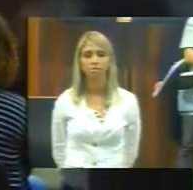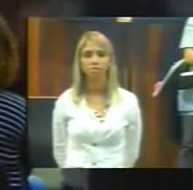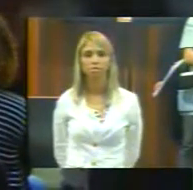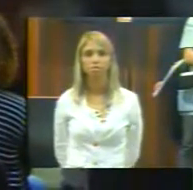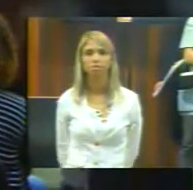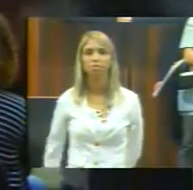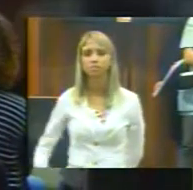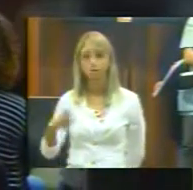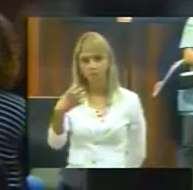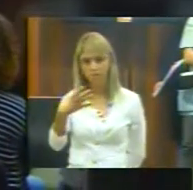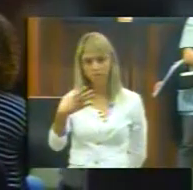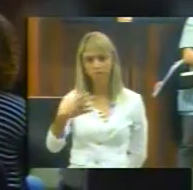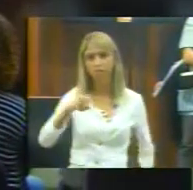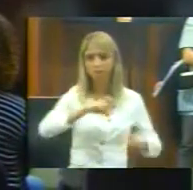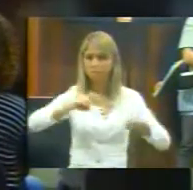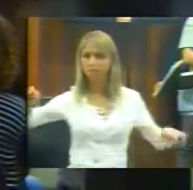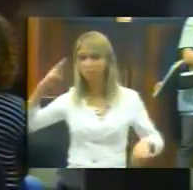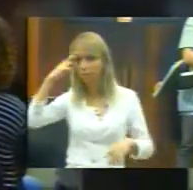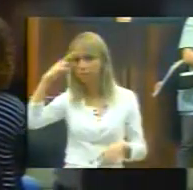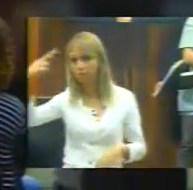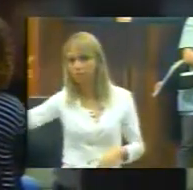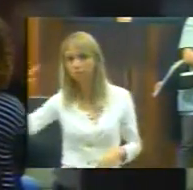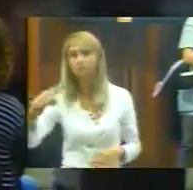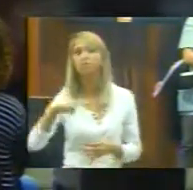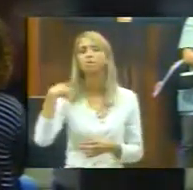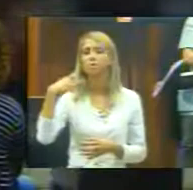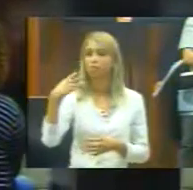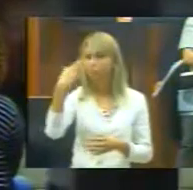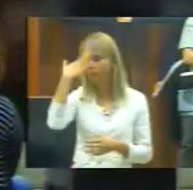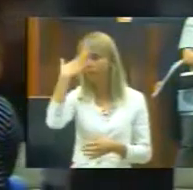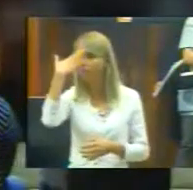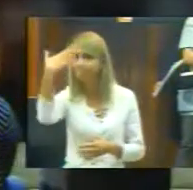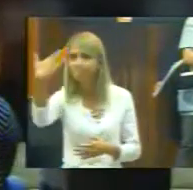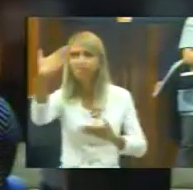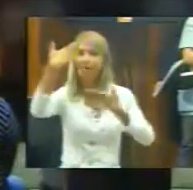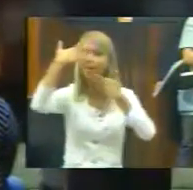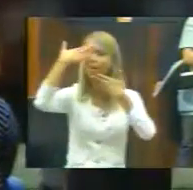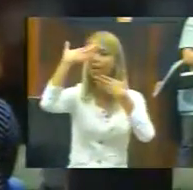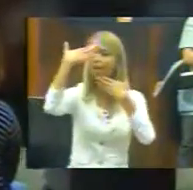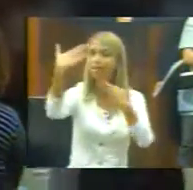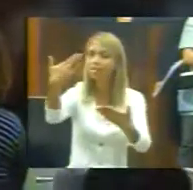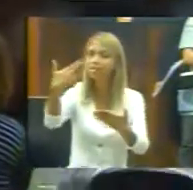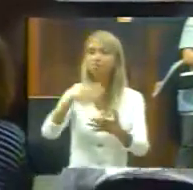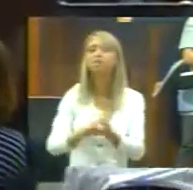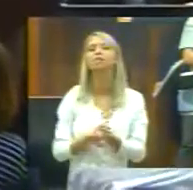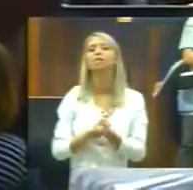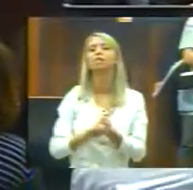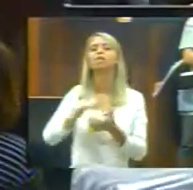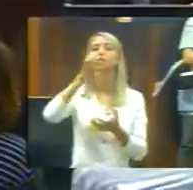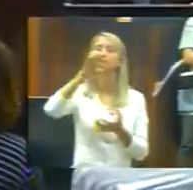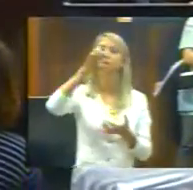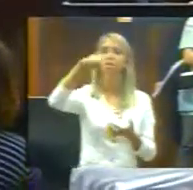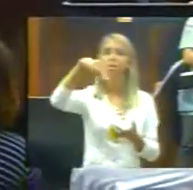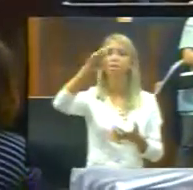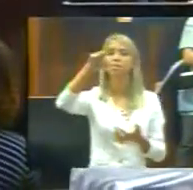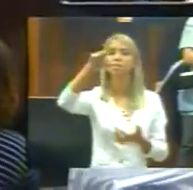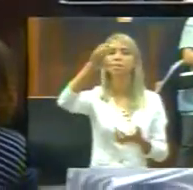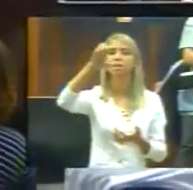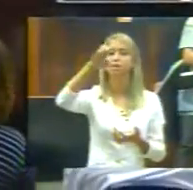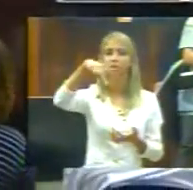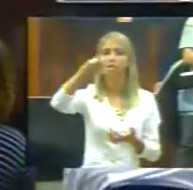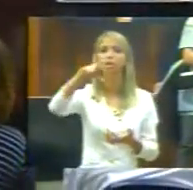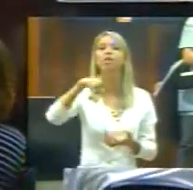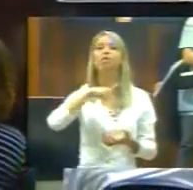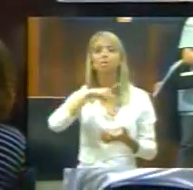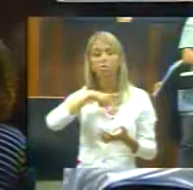quero, em nome de todos, de toda a mesa diretora e todos os novos vereadores, agradecer imensamente a Emilene por ter nos dado, cedido para nós, uma bolsa